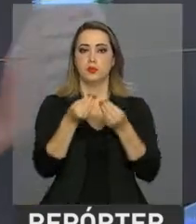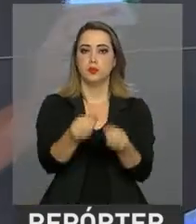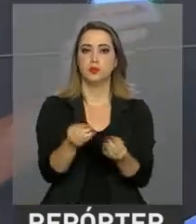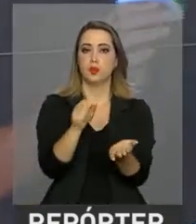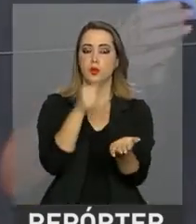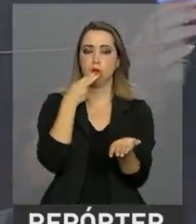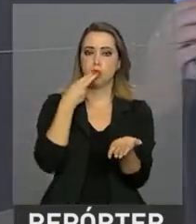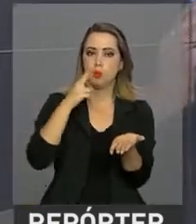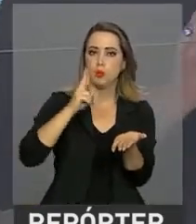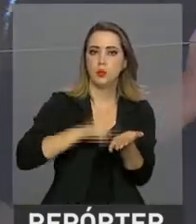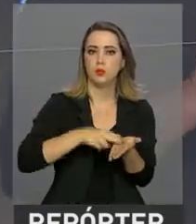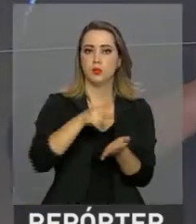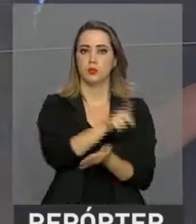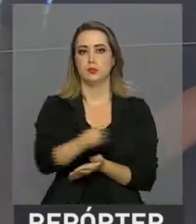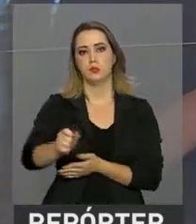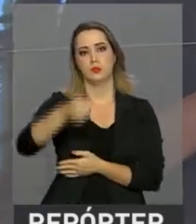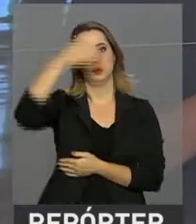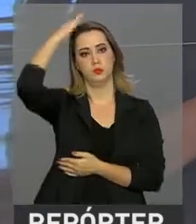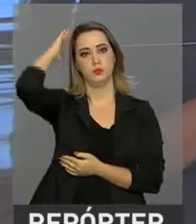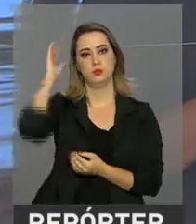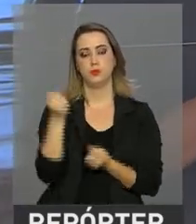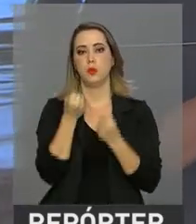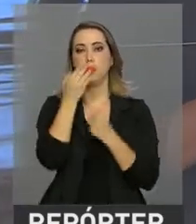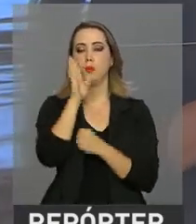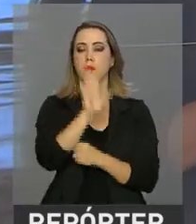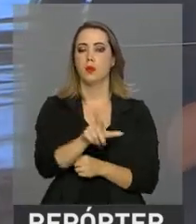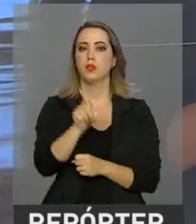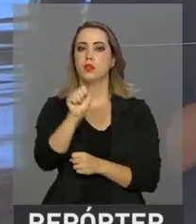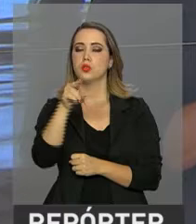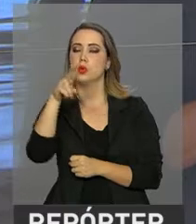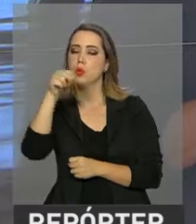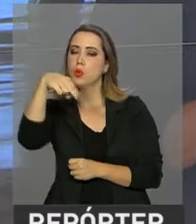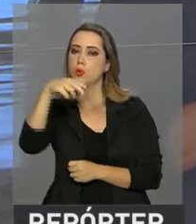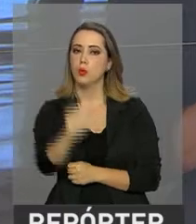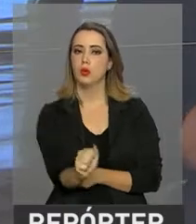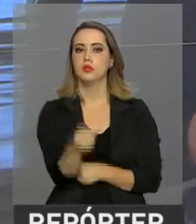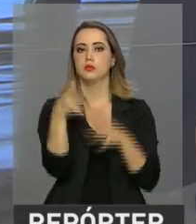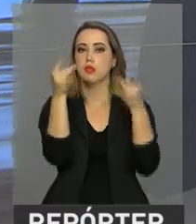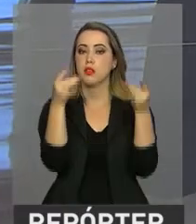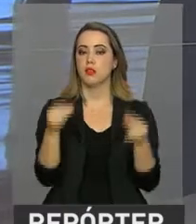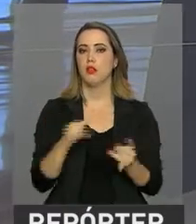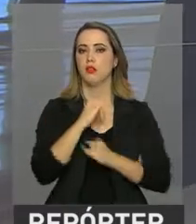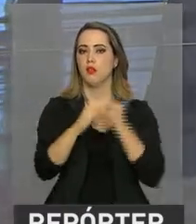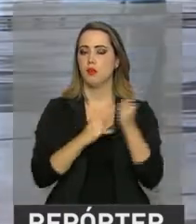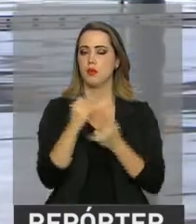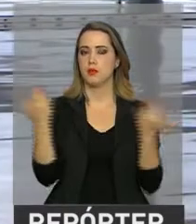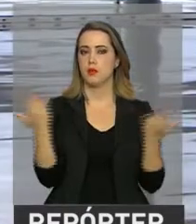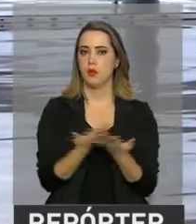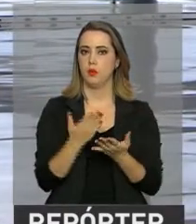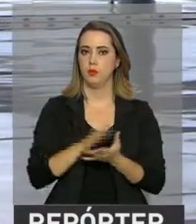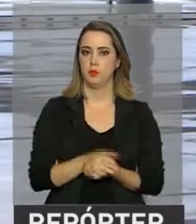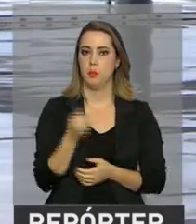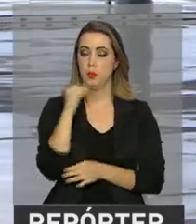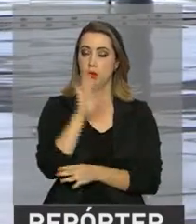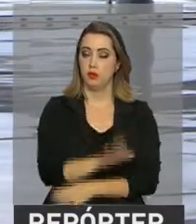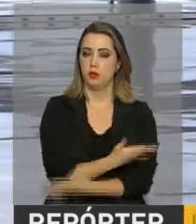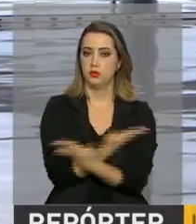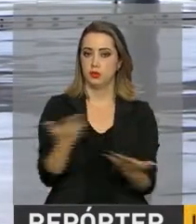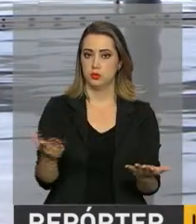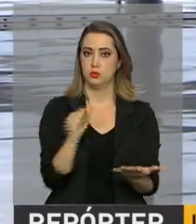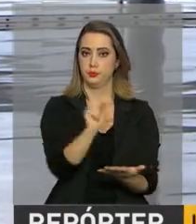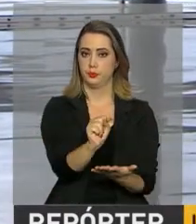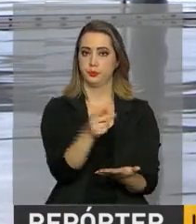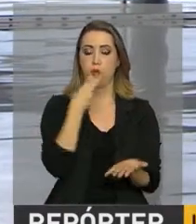ao vivo no palácio do planalto boa tarde luana lá josé luis boa tarde boa tarde a todos a carta de demissão do